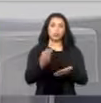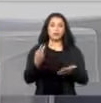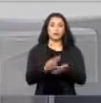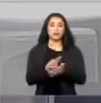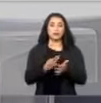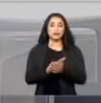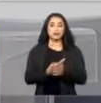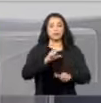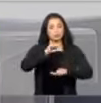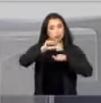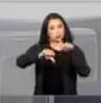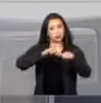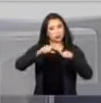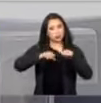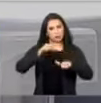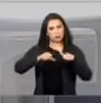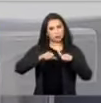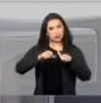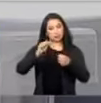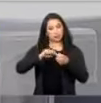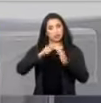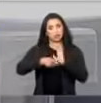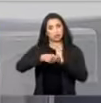alterações anteriormente realizadas, só que em sentido inverso.